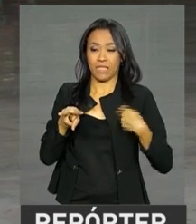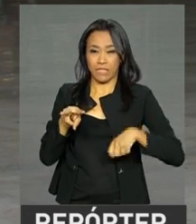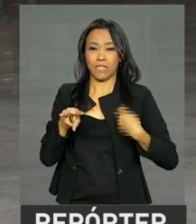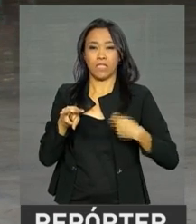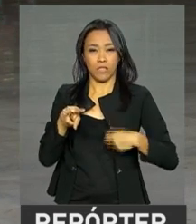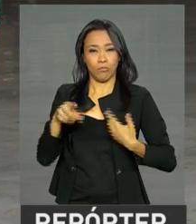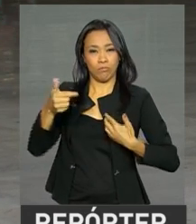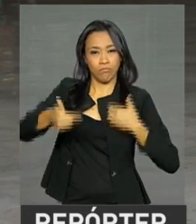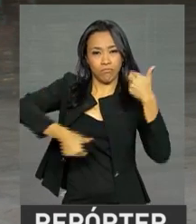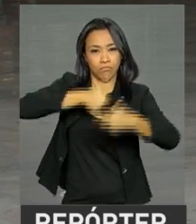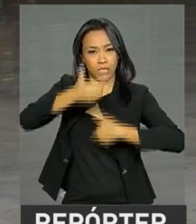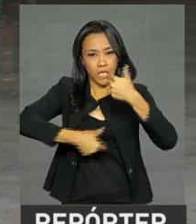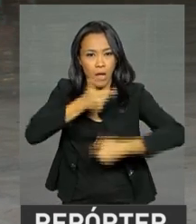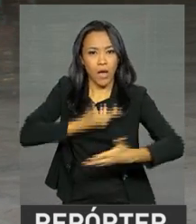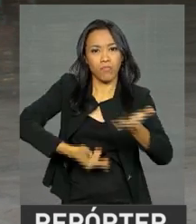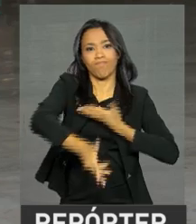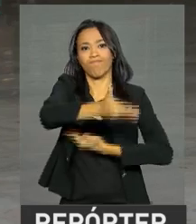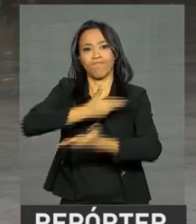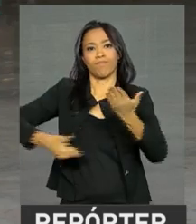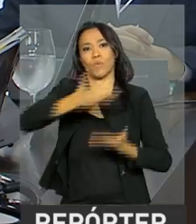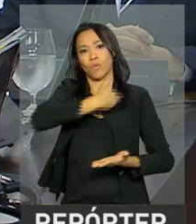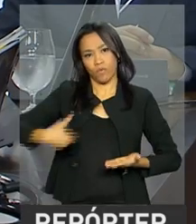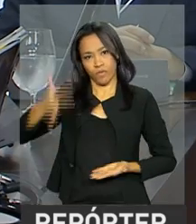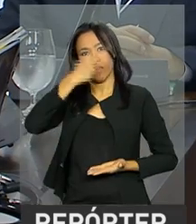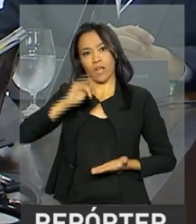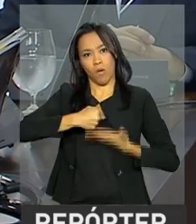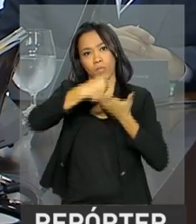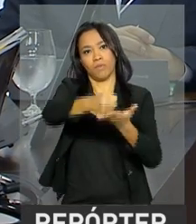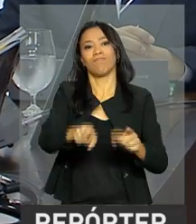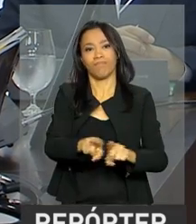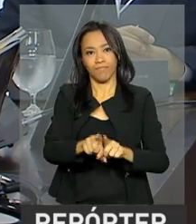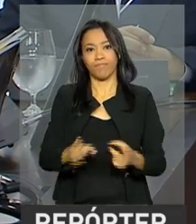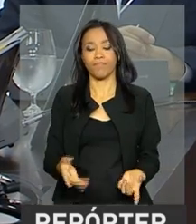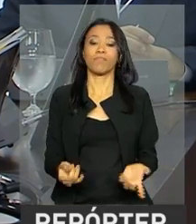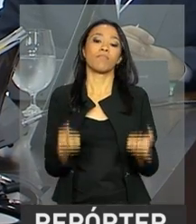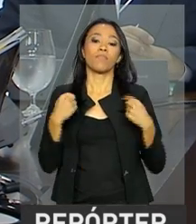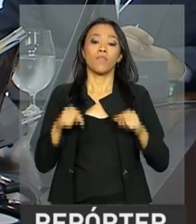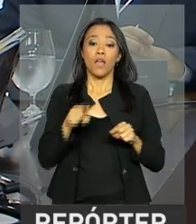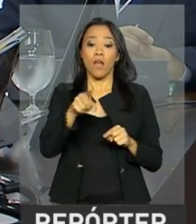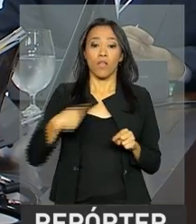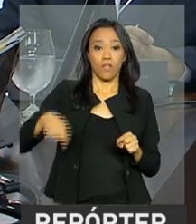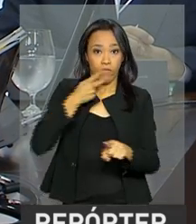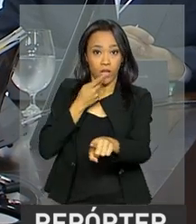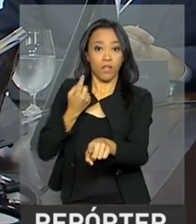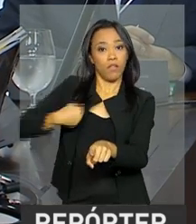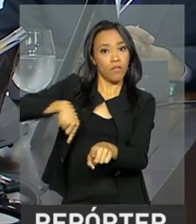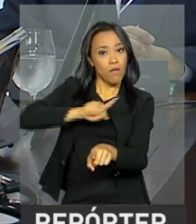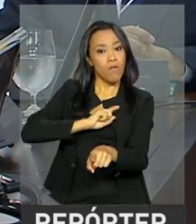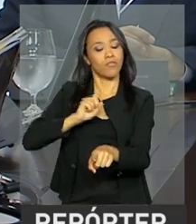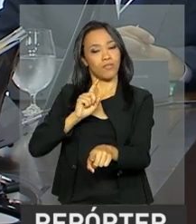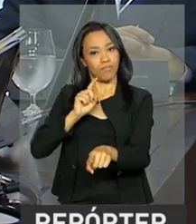entre os governos estaduais e a união nós estamos diante de uma realidade constitucional